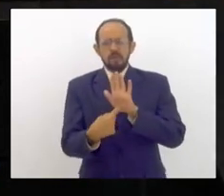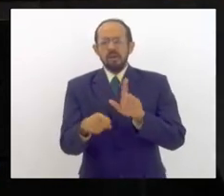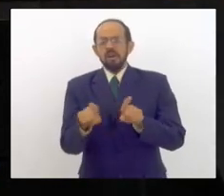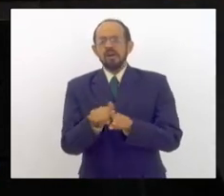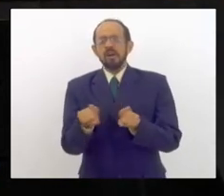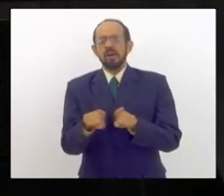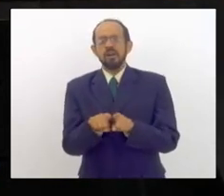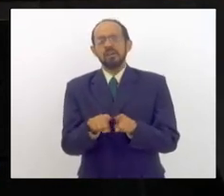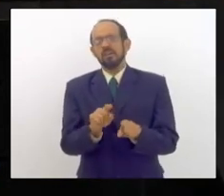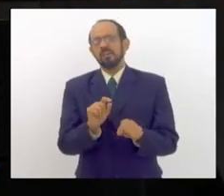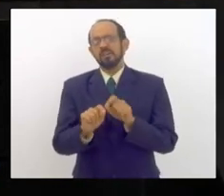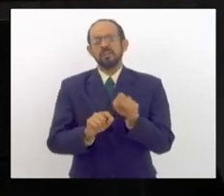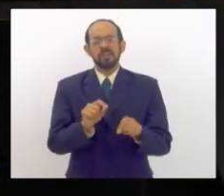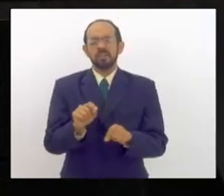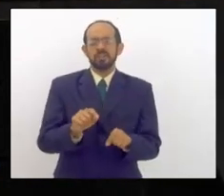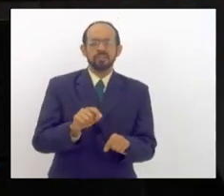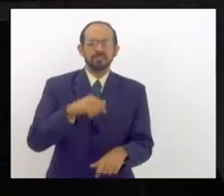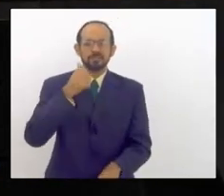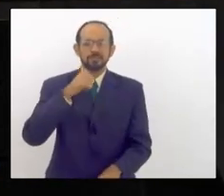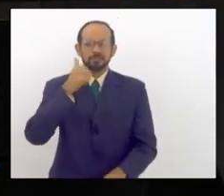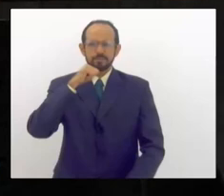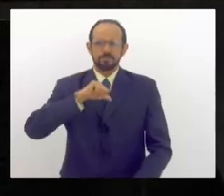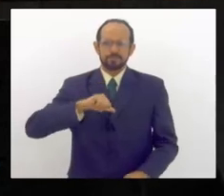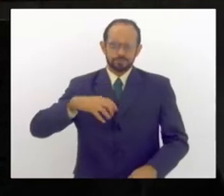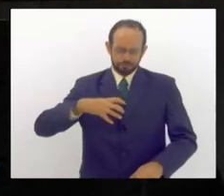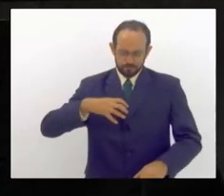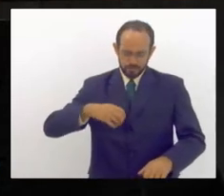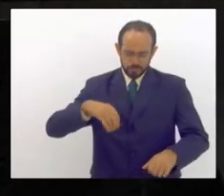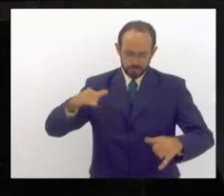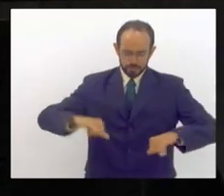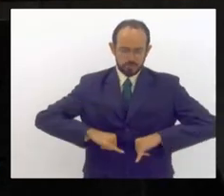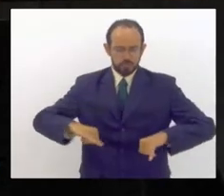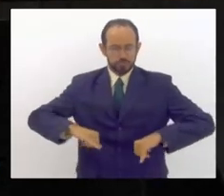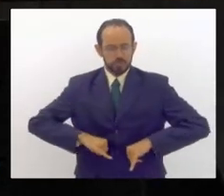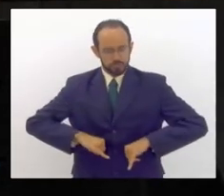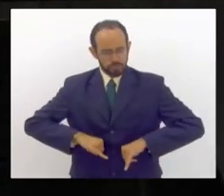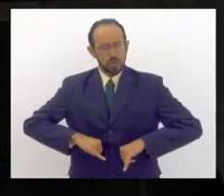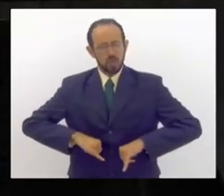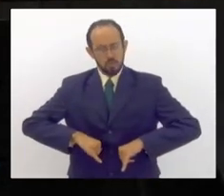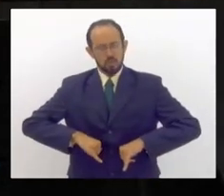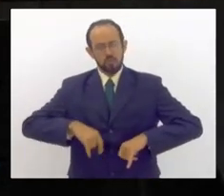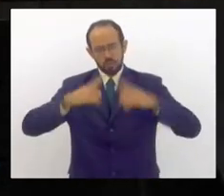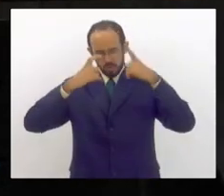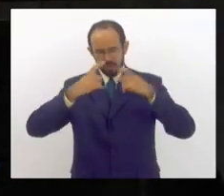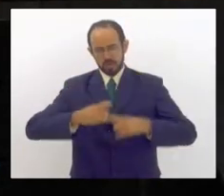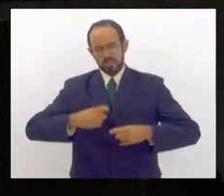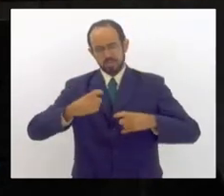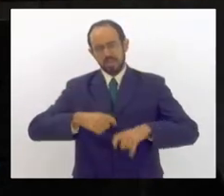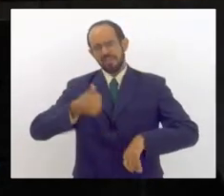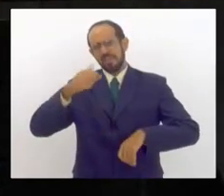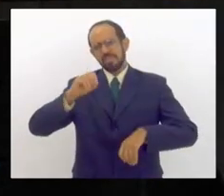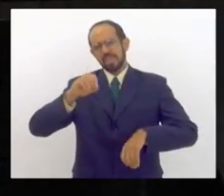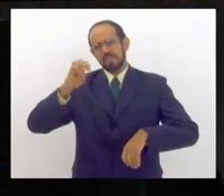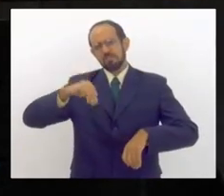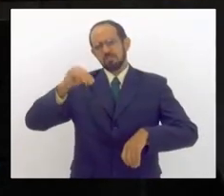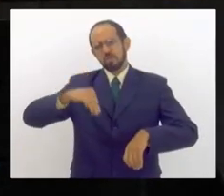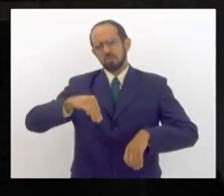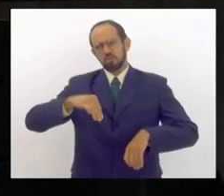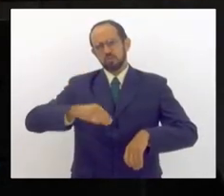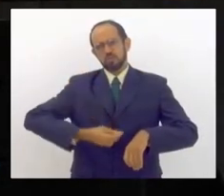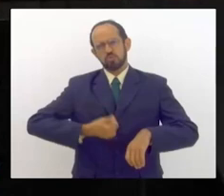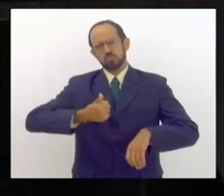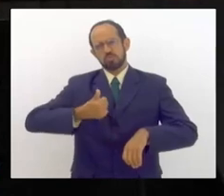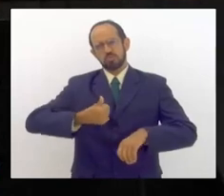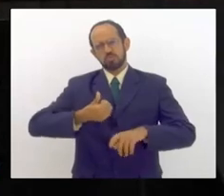dados, que mostram que a mulher sofreu violência sexual a cada 10 minutos no Brasil no primeiro semestre